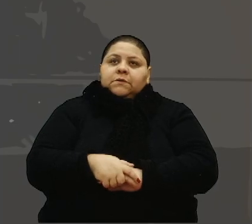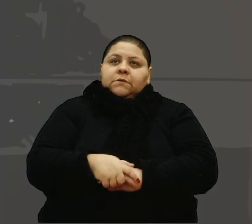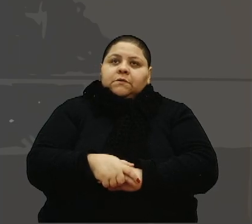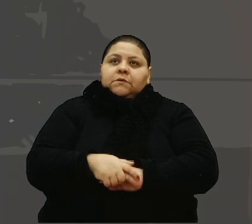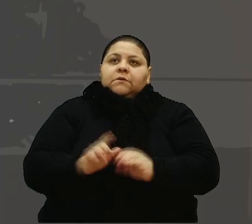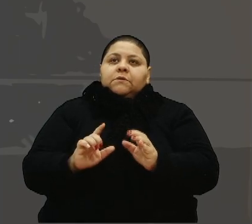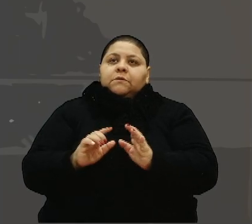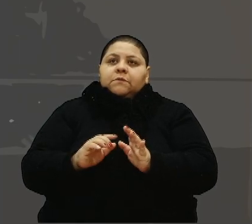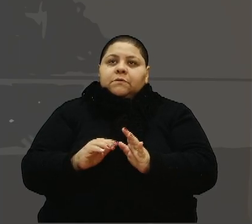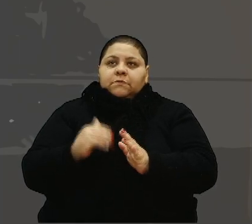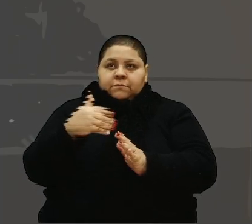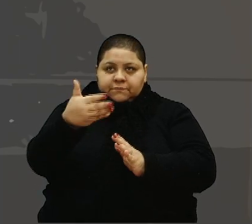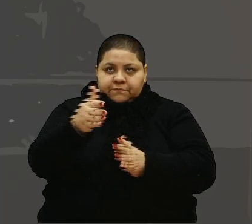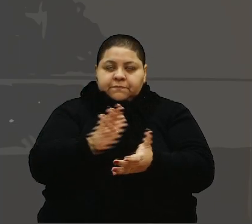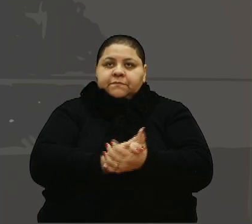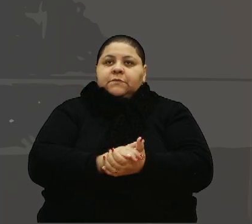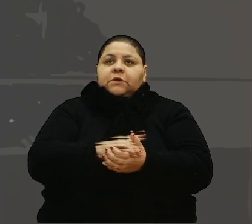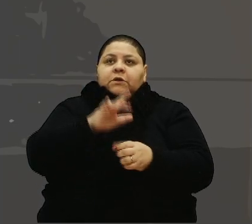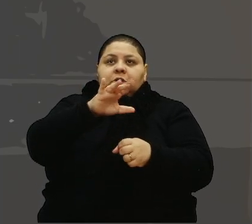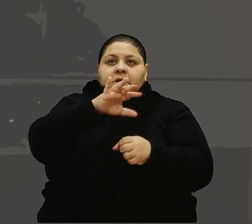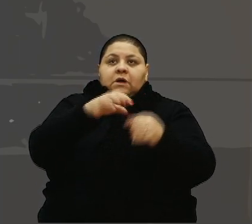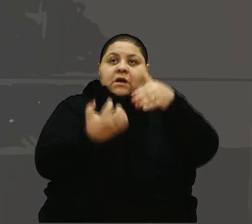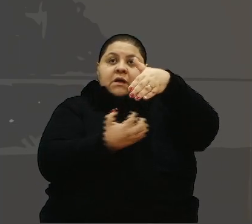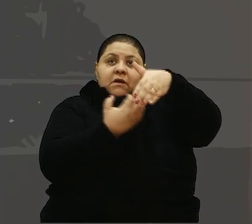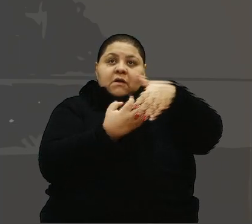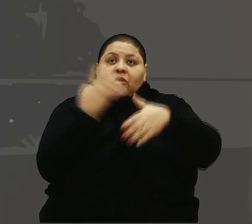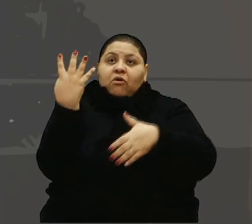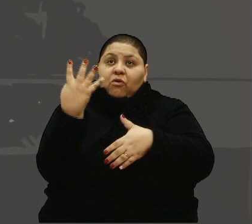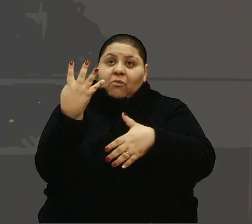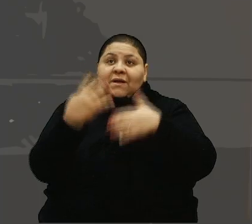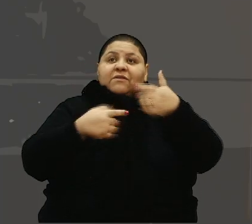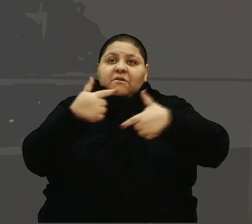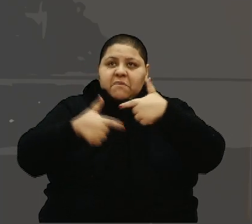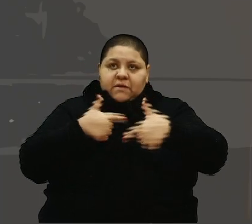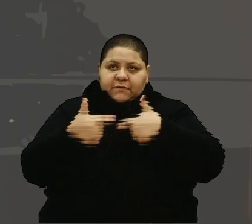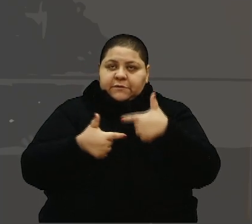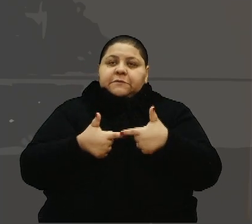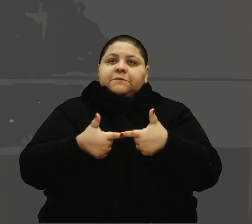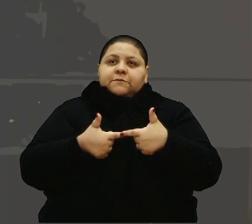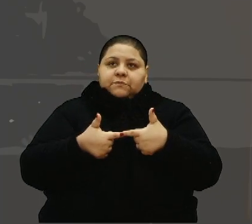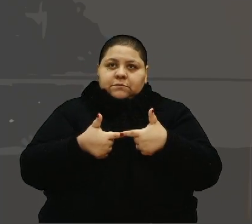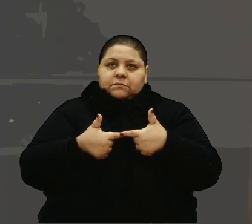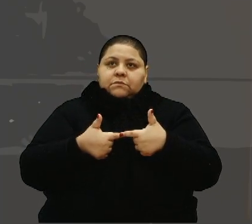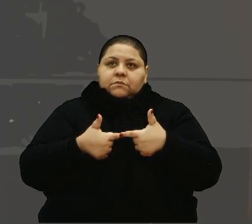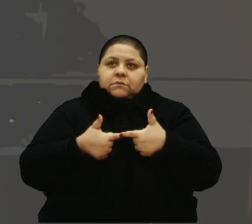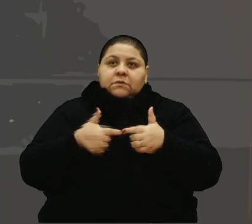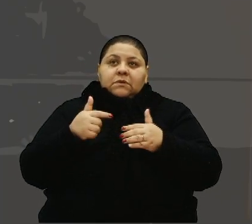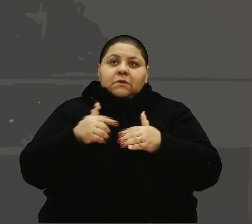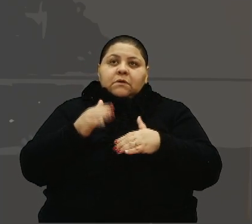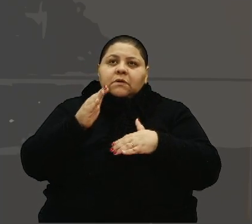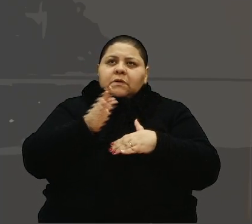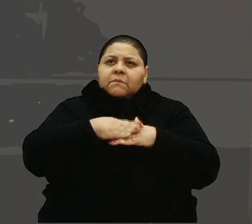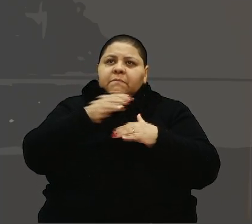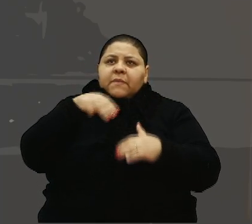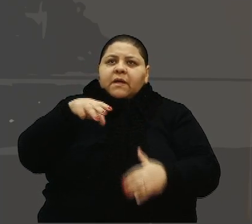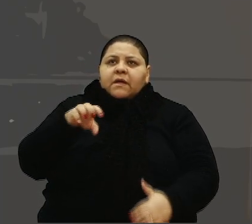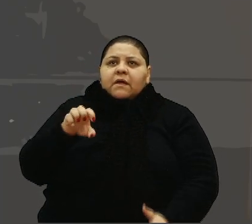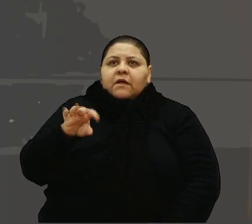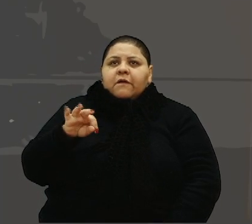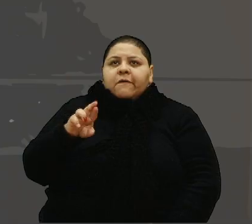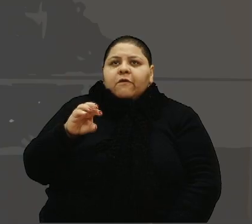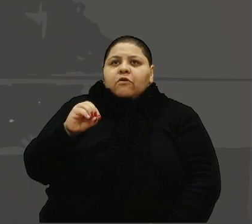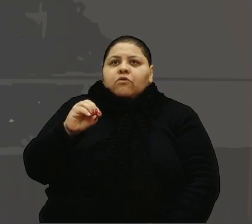Seguindo em frente, as concessionárias, né, são 4 operadoras, né, 4 operadoras mais a Metrobus, que é uma